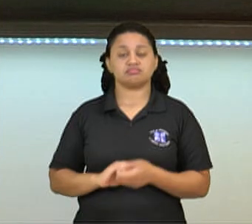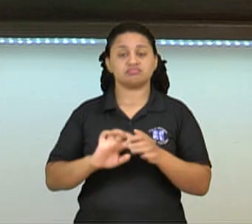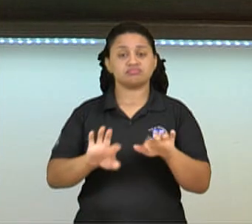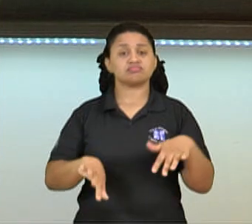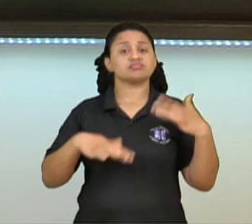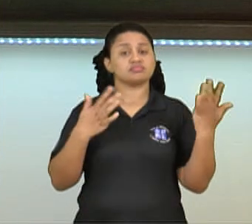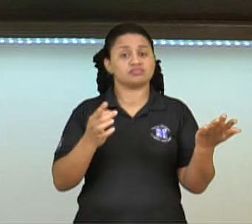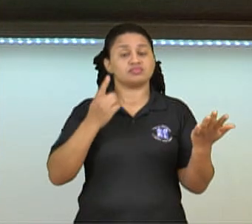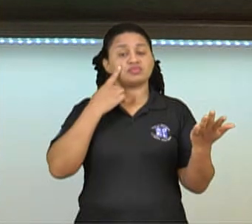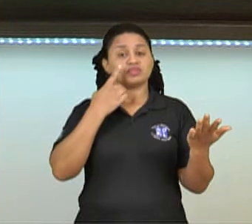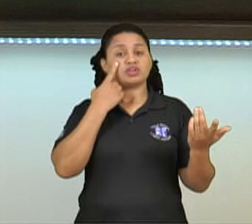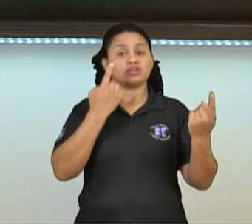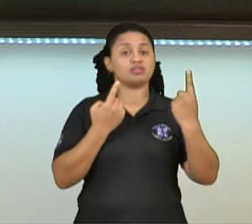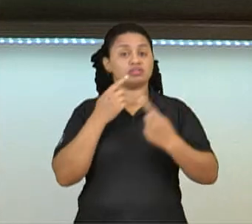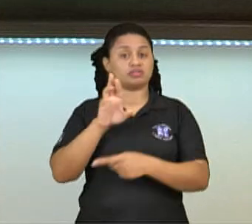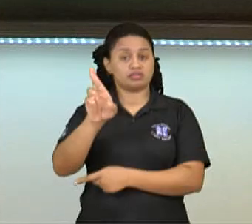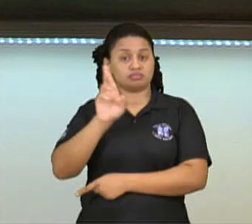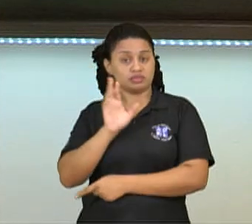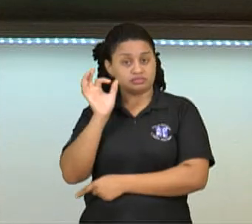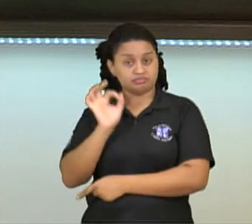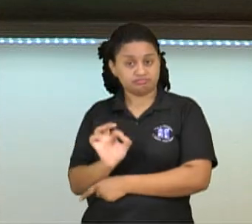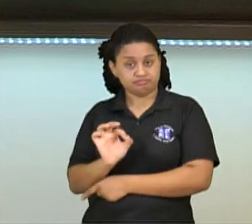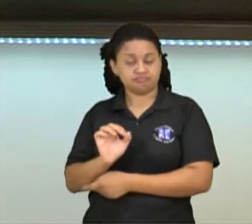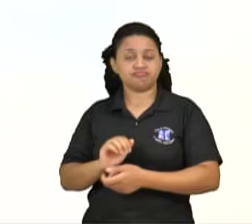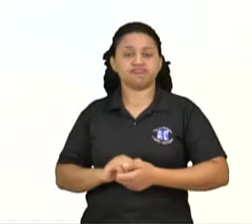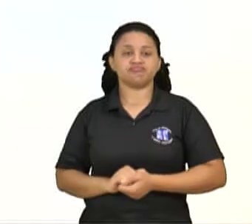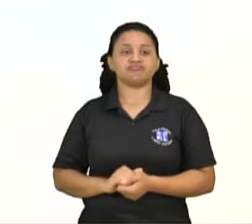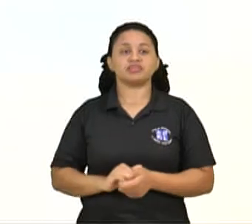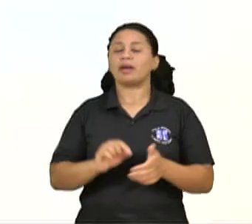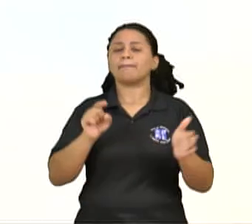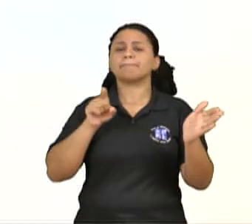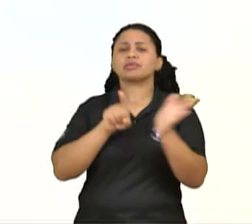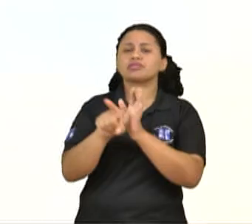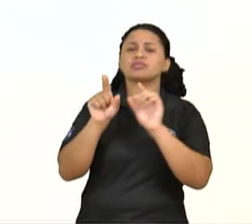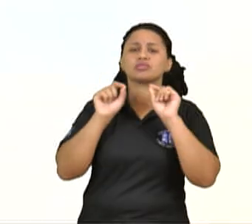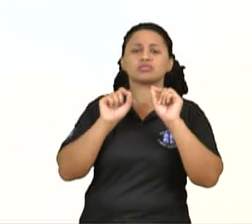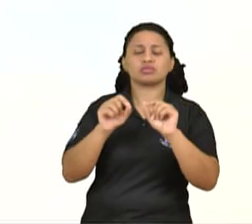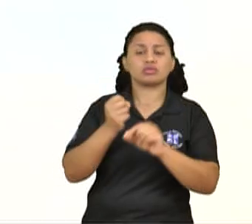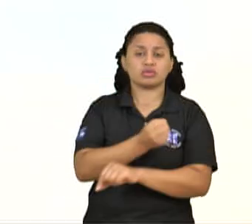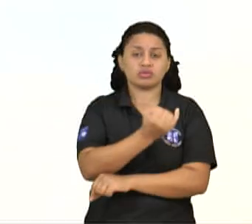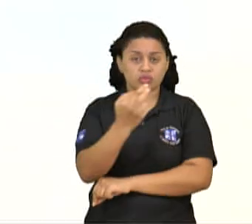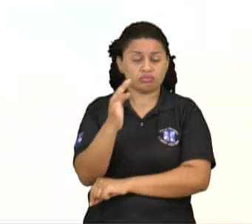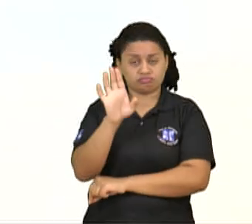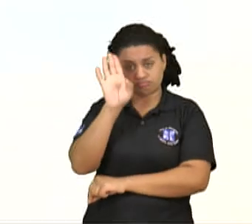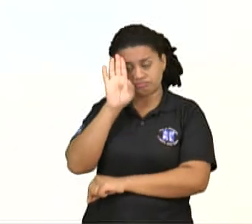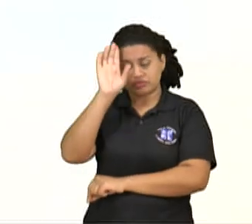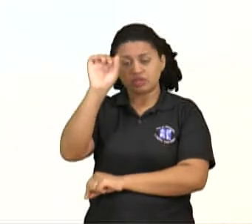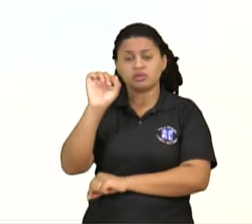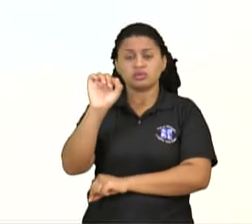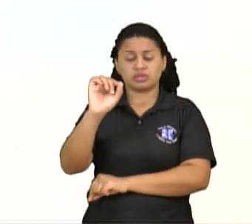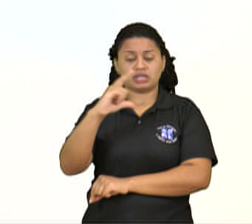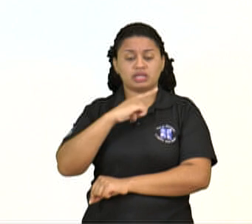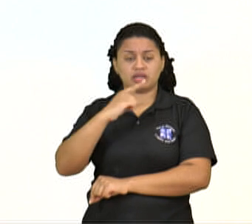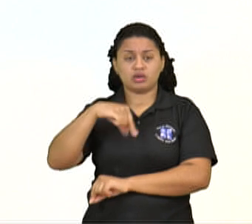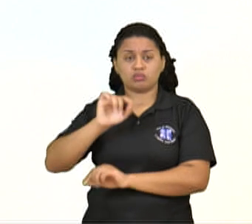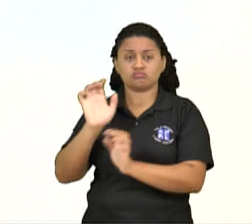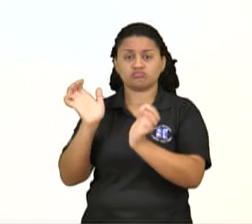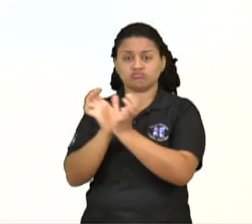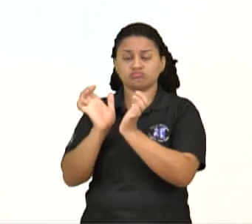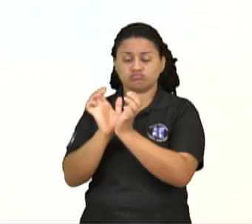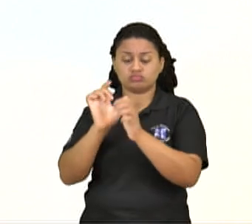Então, vamos ver qual é a resposta correta? Bom, aqui qual era a pergunta? Quais os principais pontos defendidos